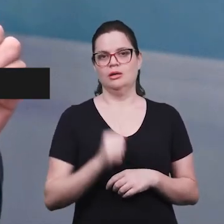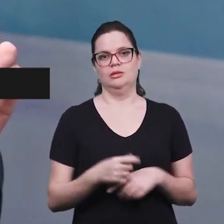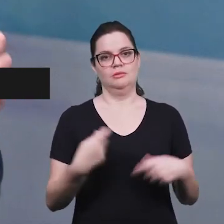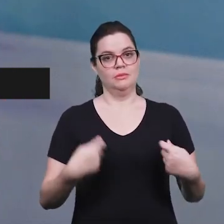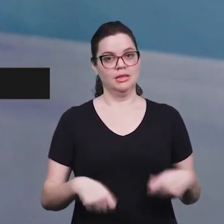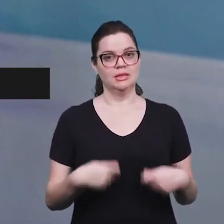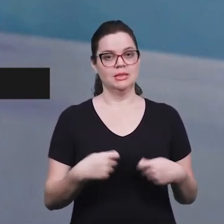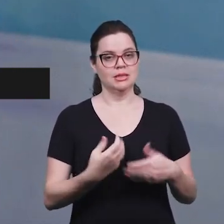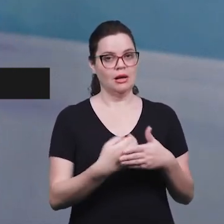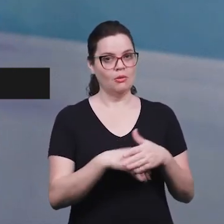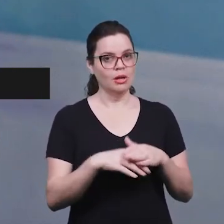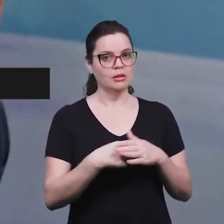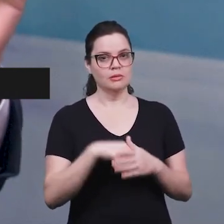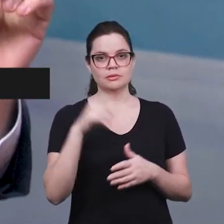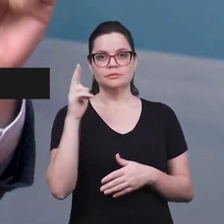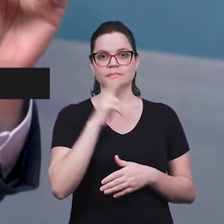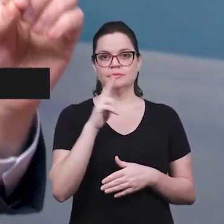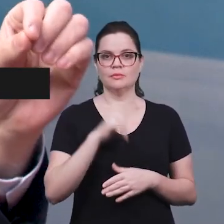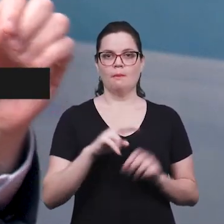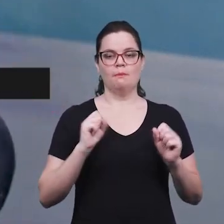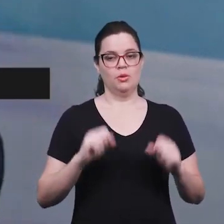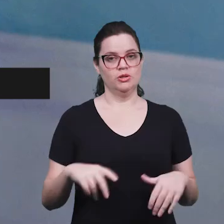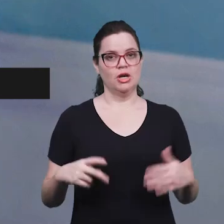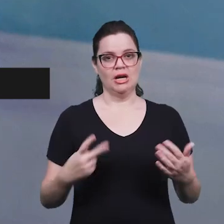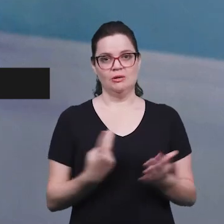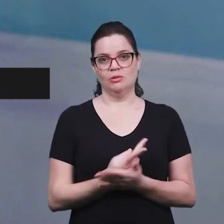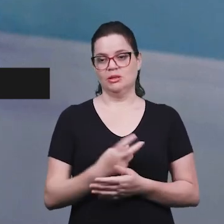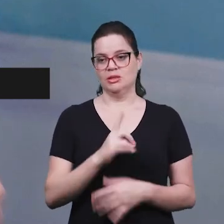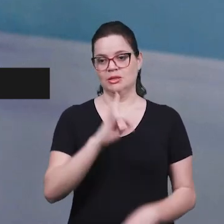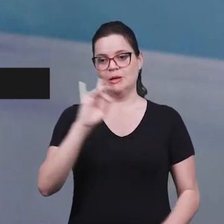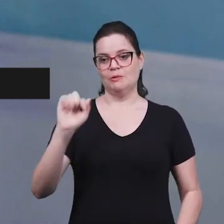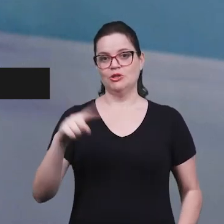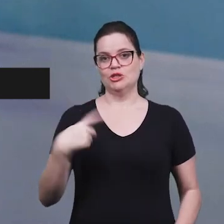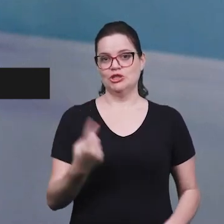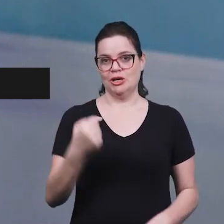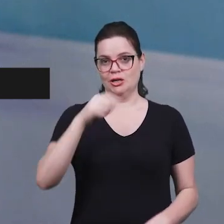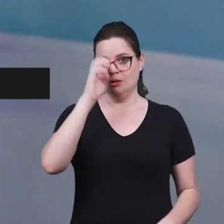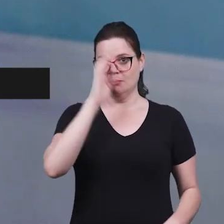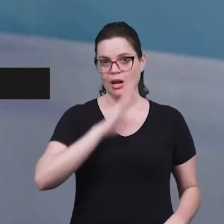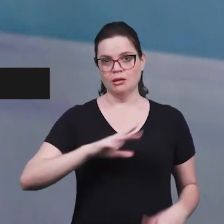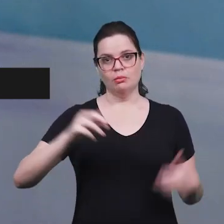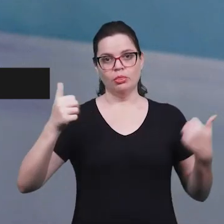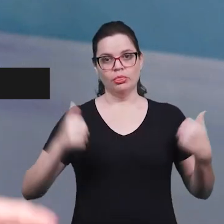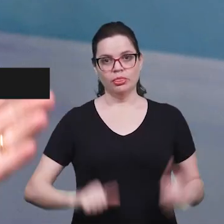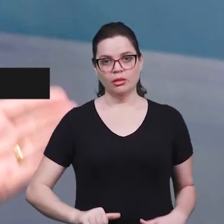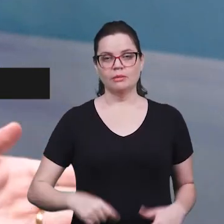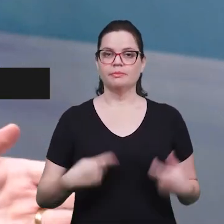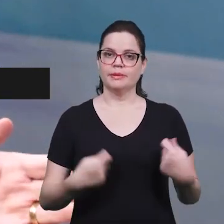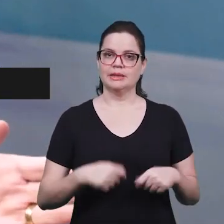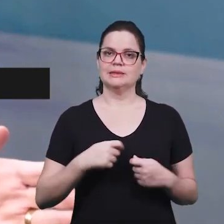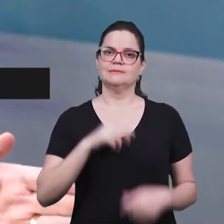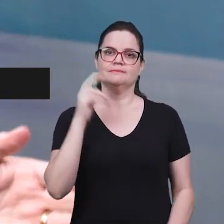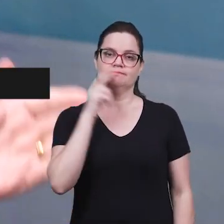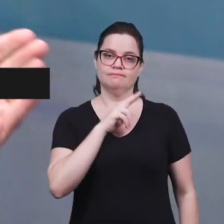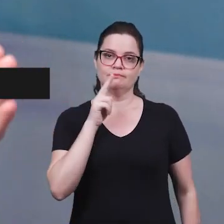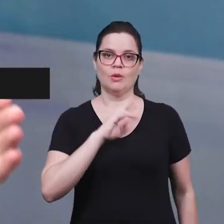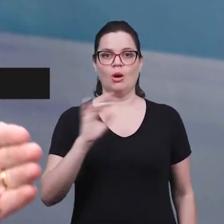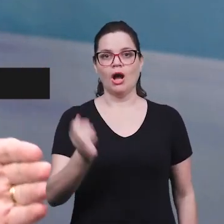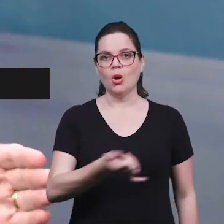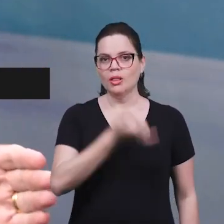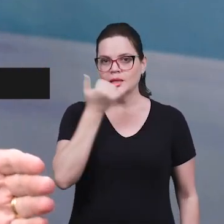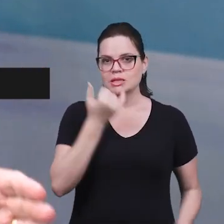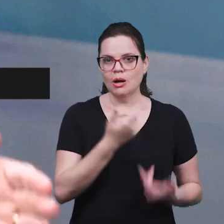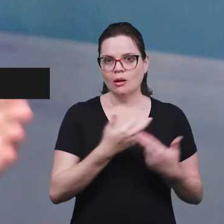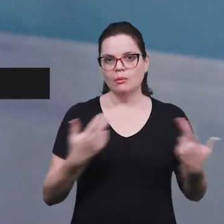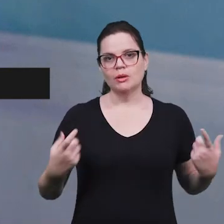emergência. Podemos viver momentos de escassez. Ninguém sabe o dia, a hora. E aí, nesse momento, a reserva